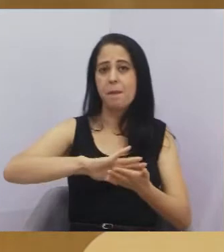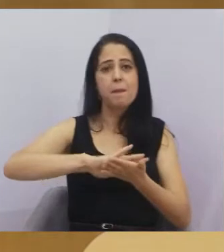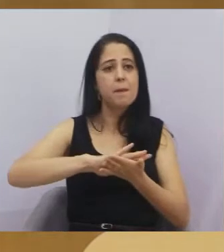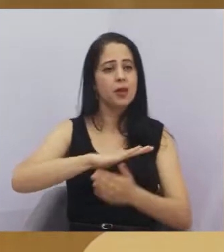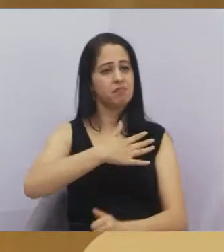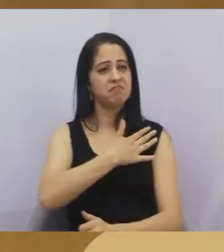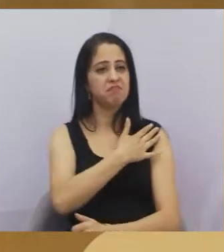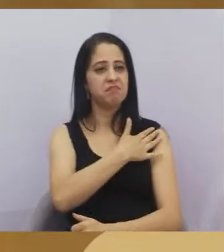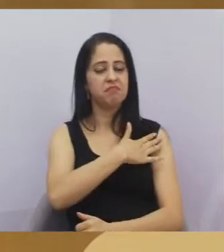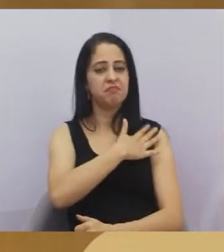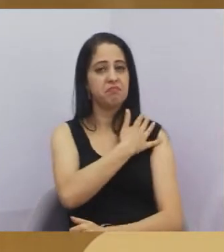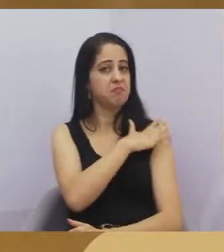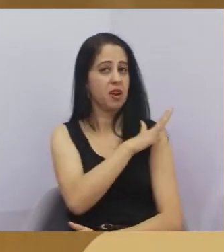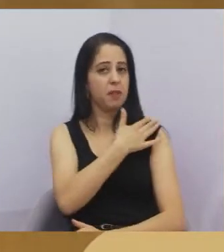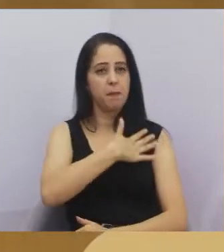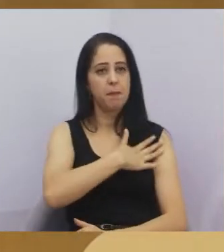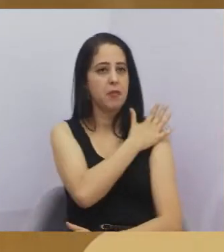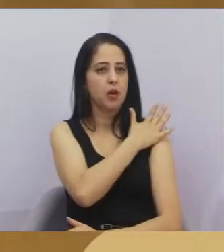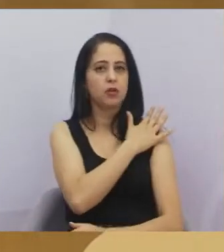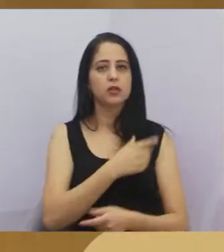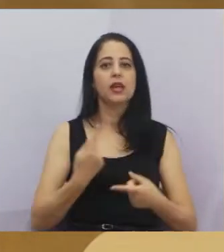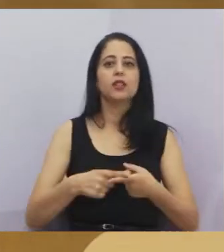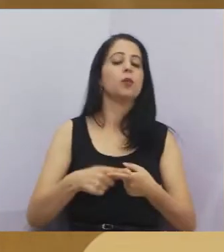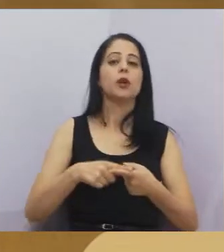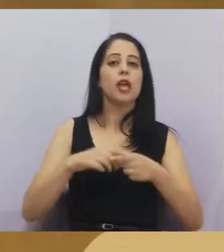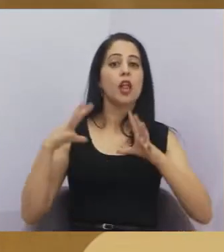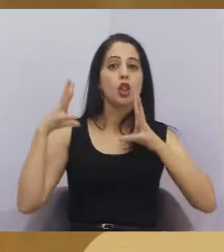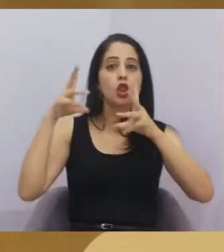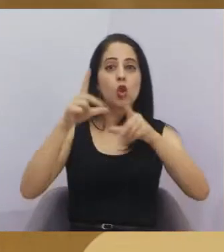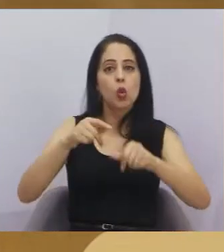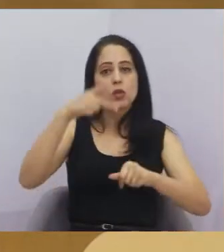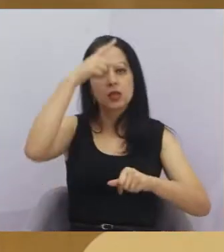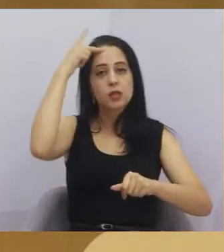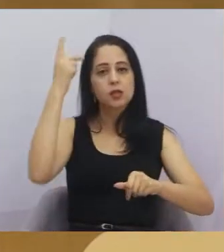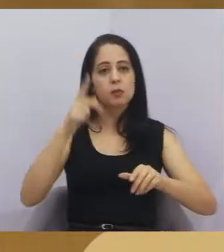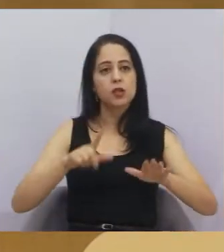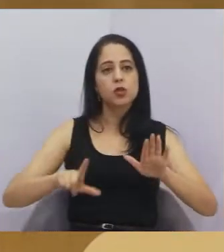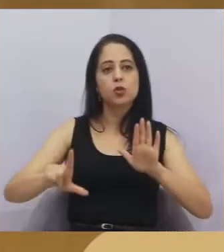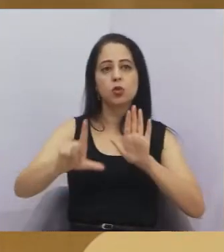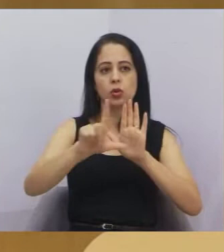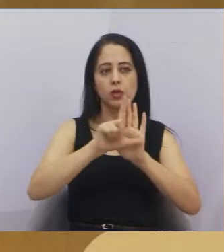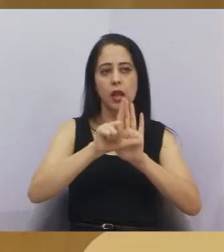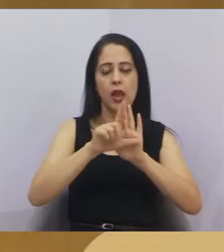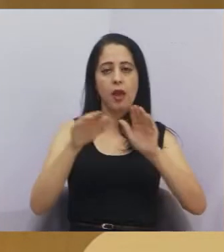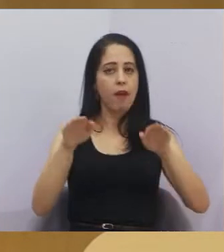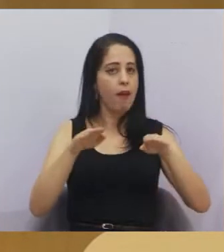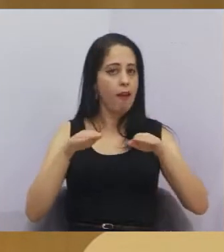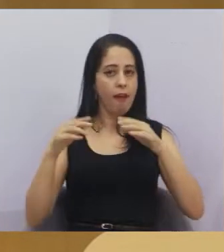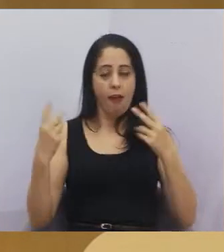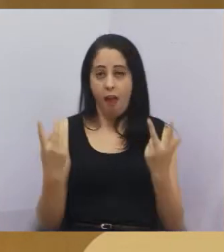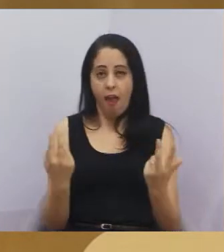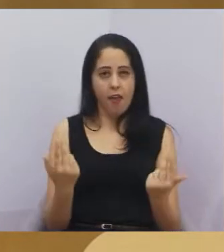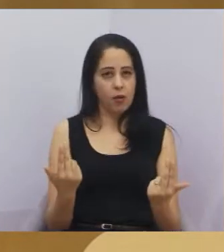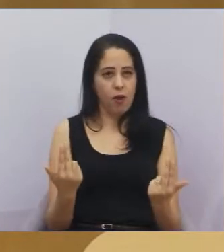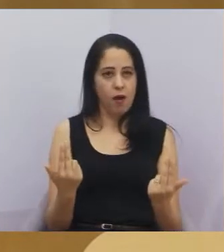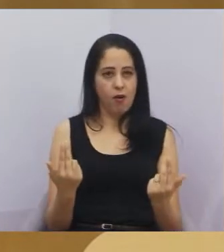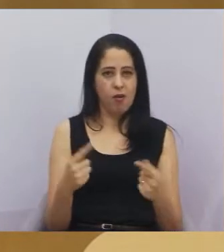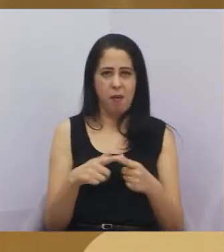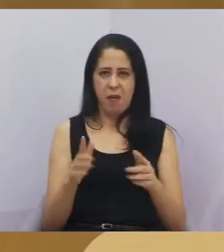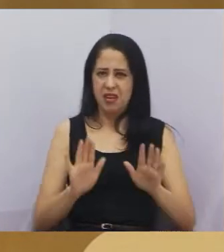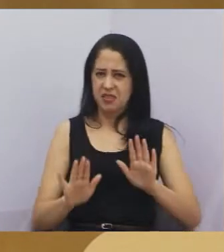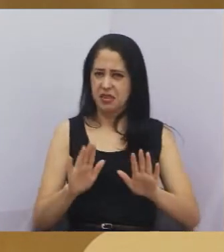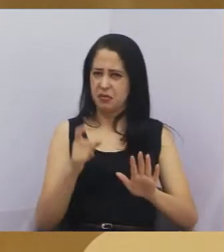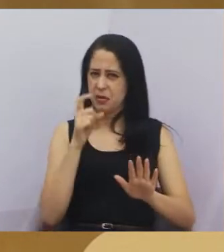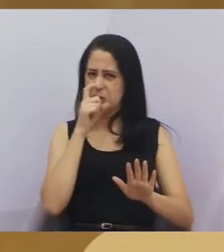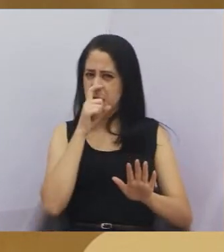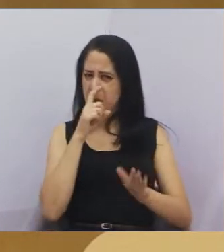que quando se fala que todos são iguais perante a lei, não é bem verdade assim, não é? A Declaração